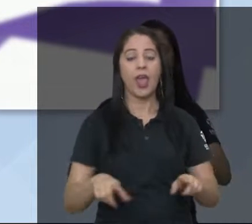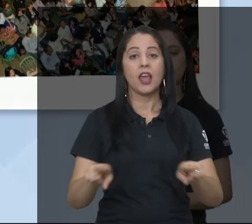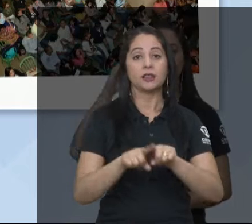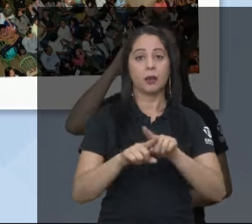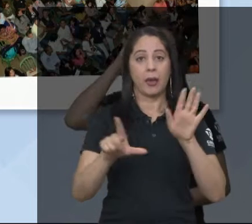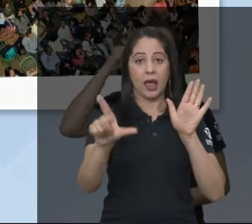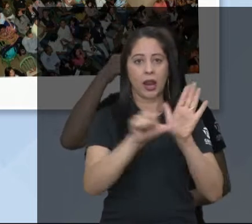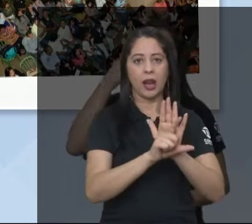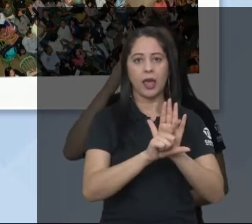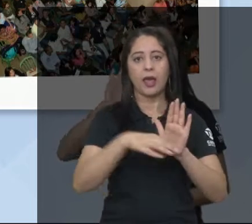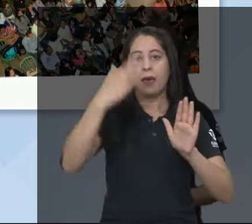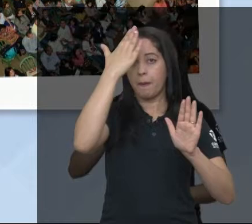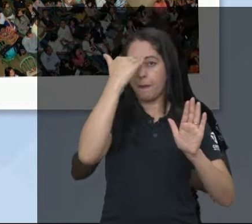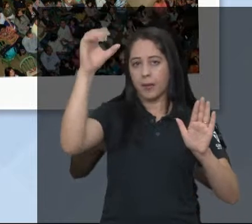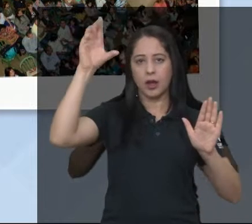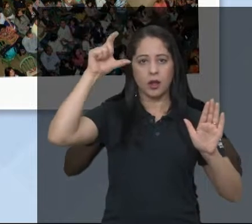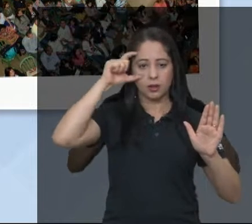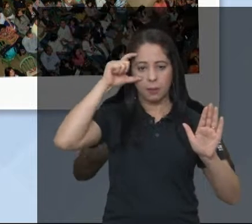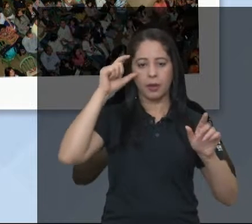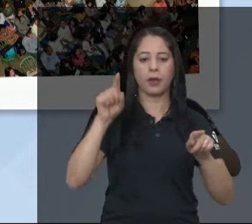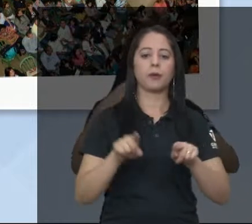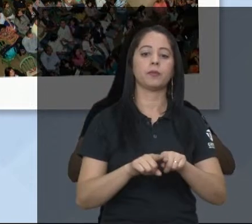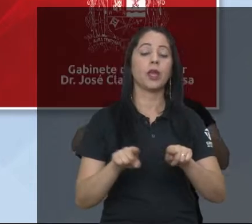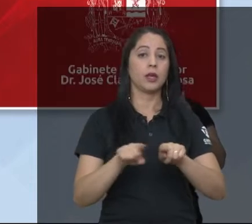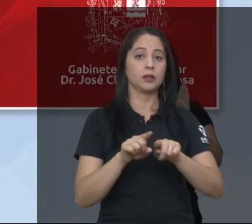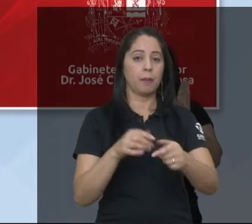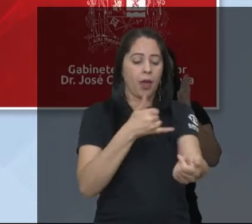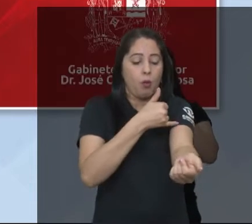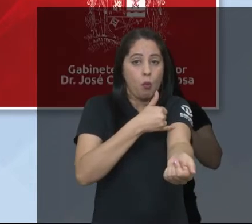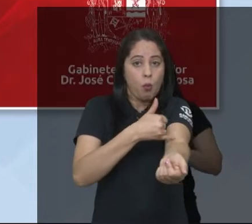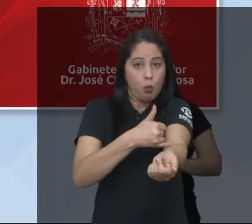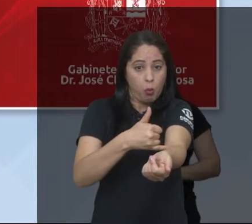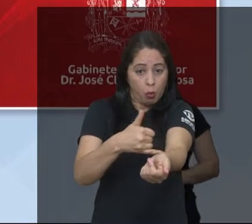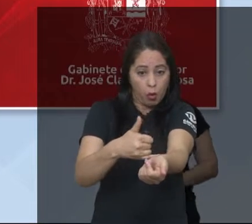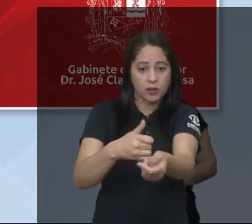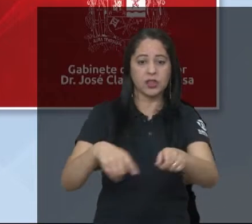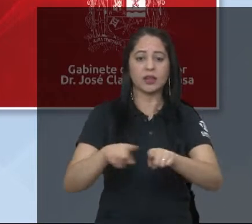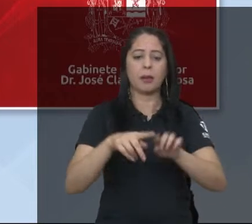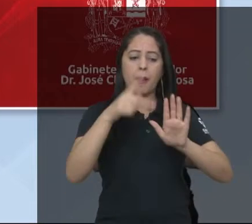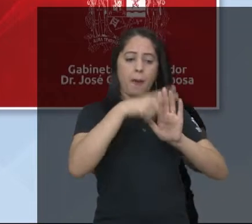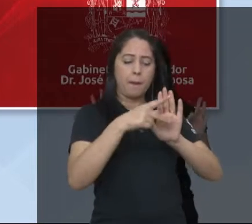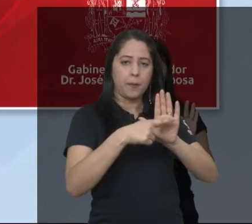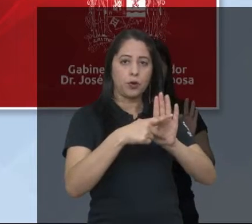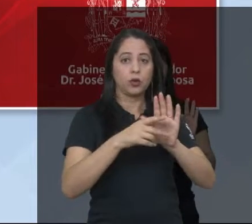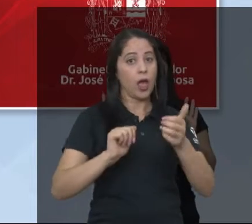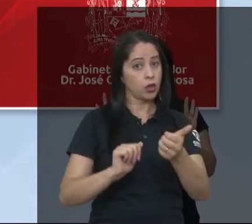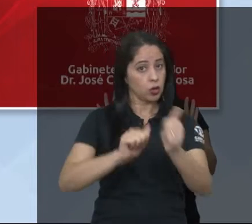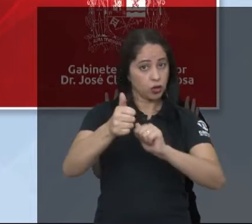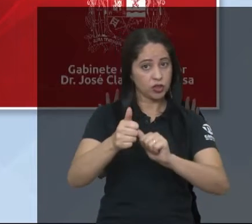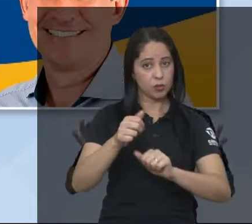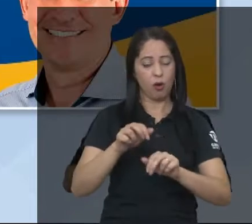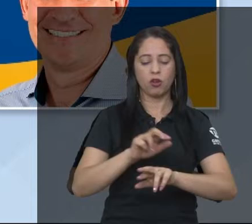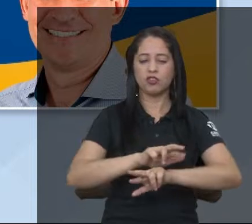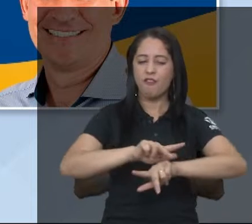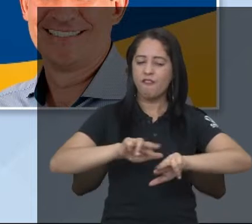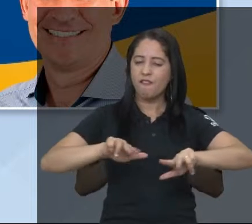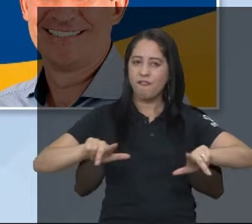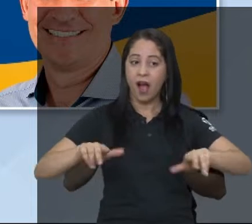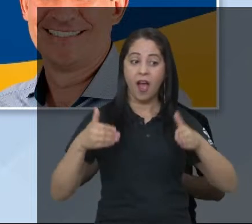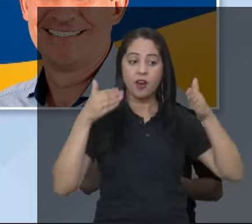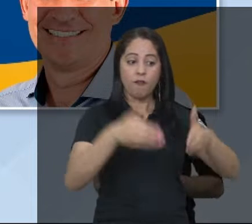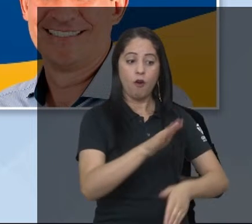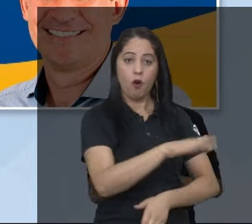contra a mulher e os 16 anos da Lei Maria da Penha, controle do colesterol para a saúde cardíaca e